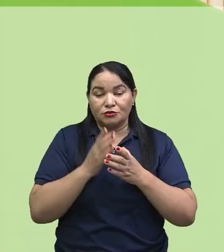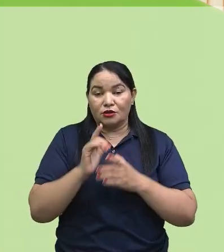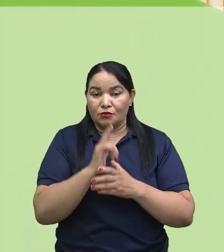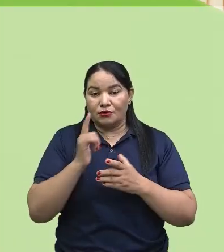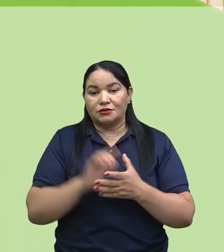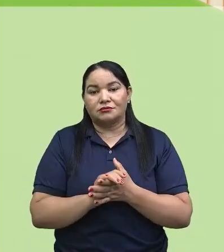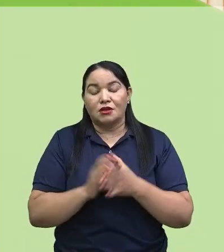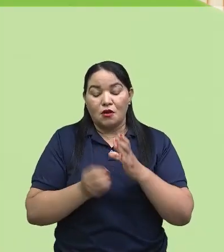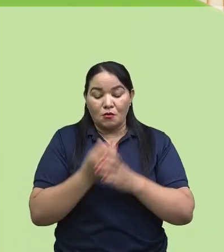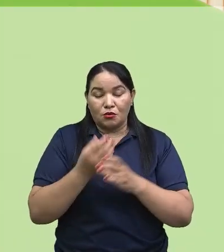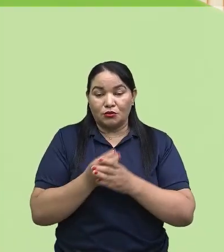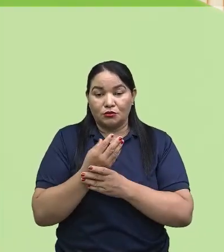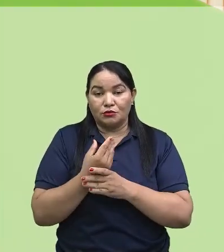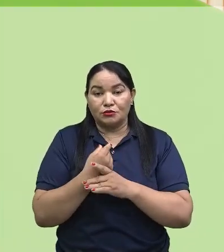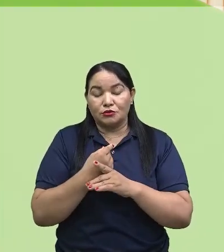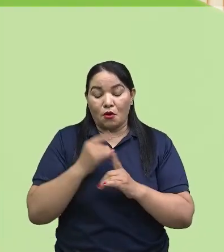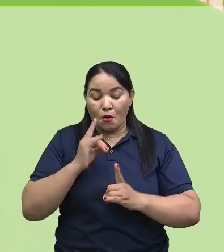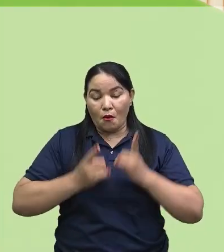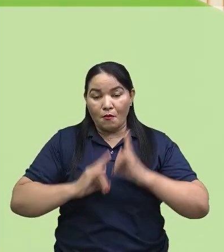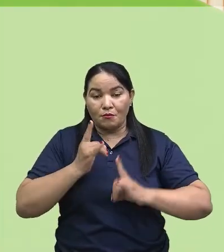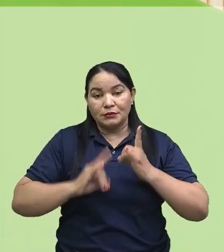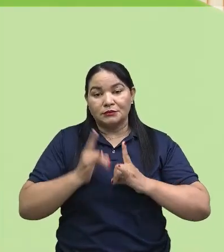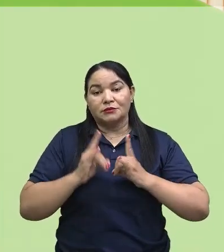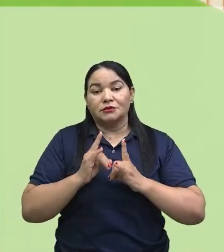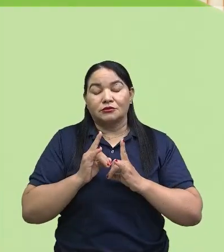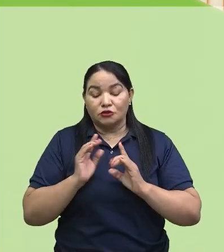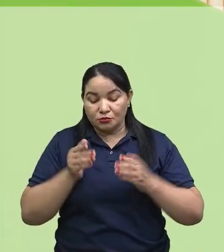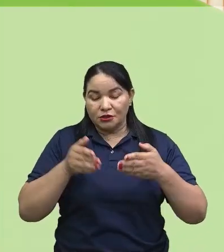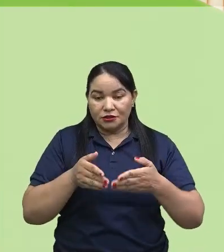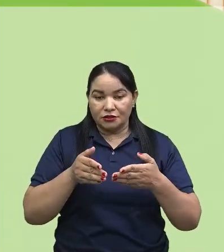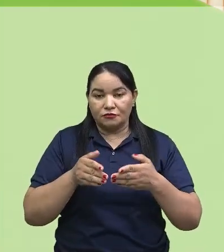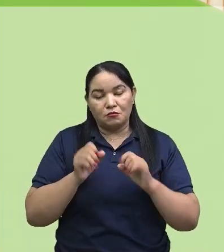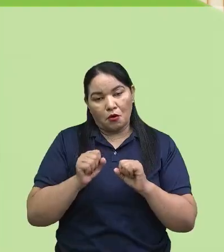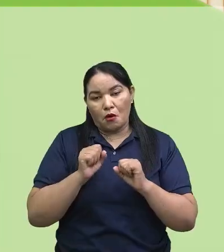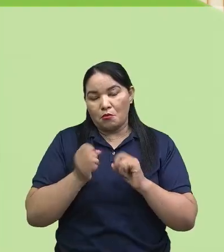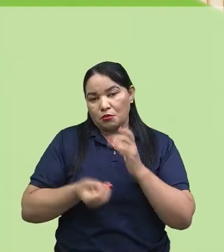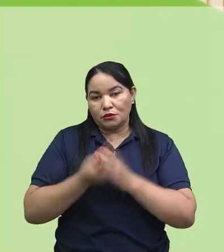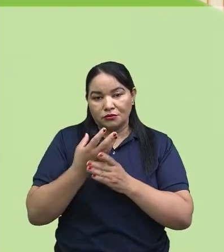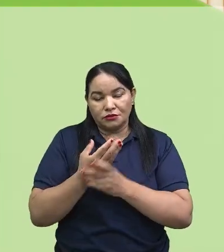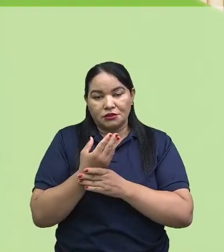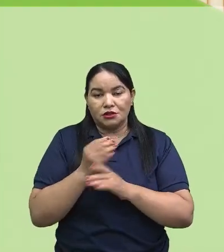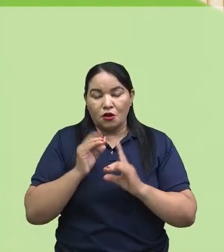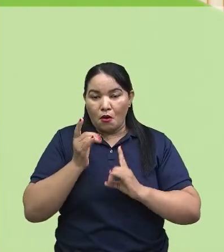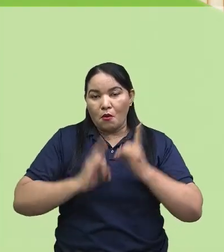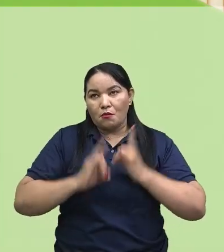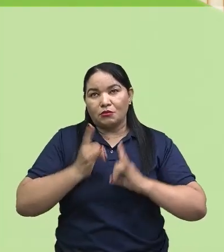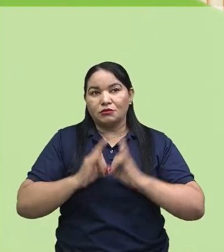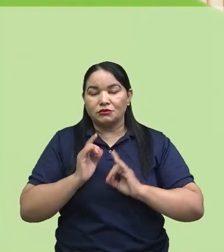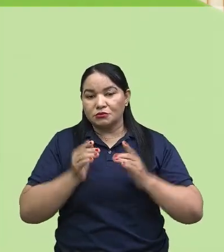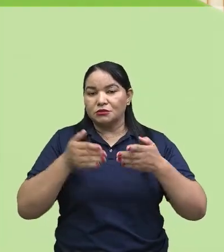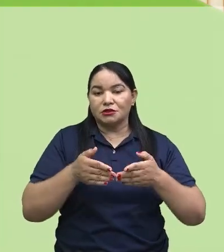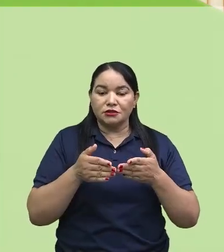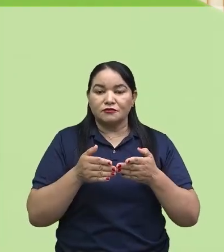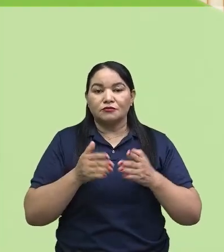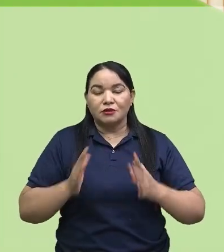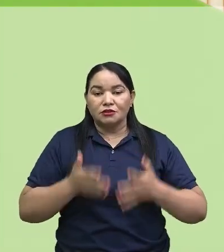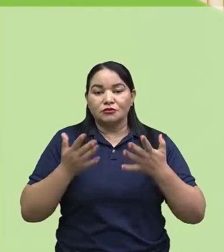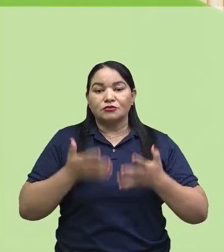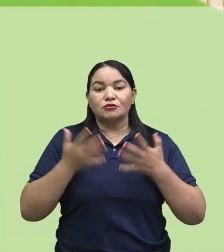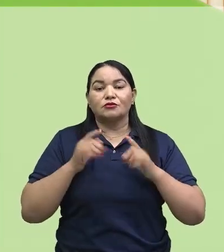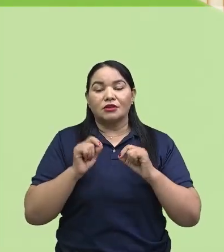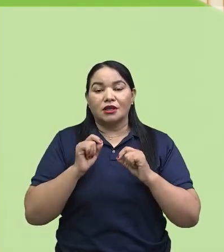produzem hormônios específicos para células-alvo, né? Então, ela pode produzir ali um hormônio específico, por exemplo, para estimular